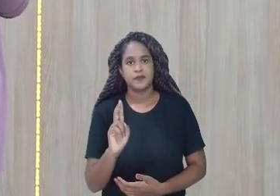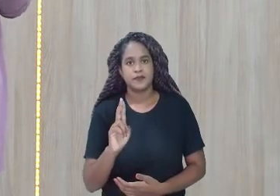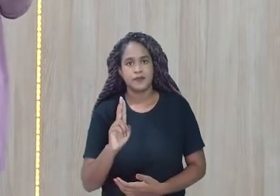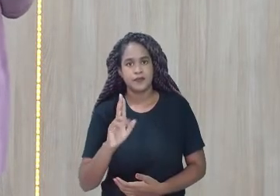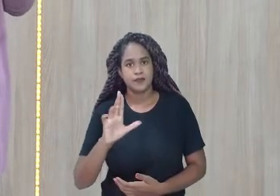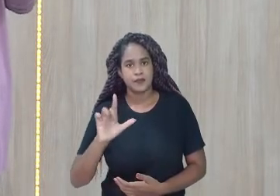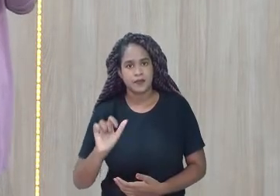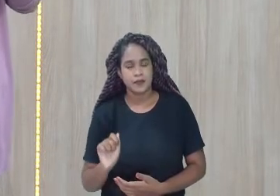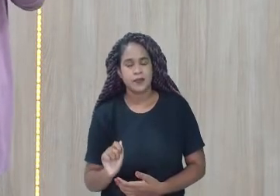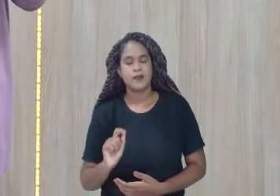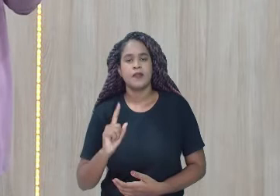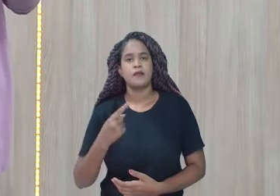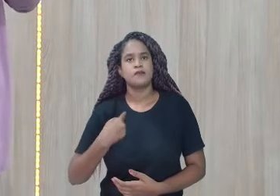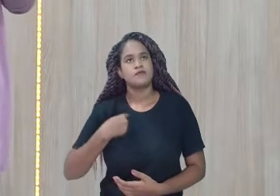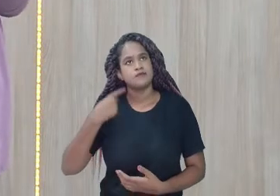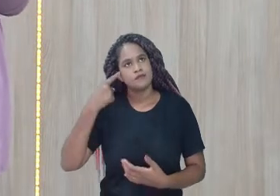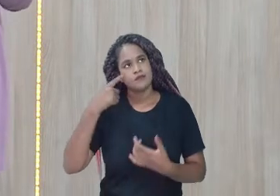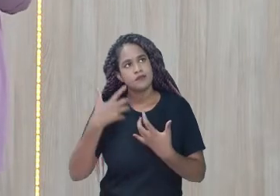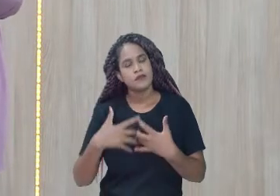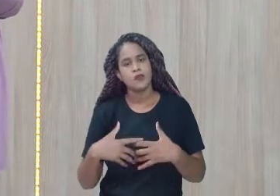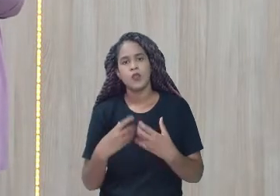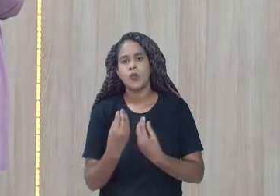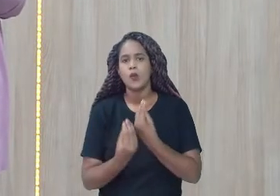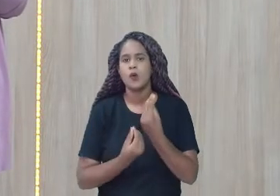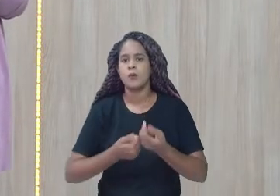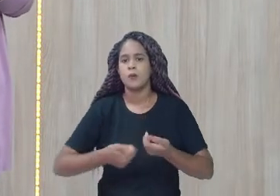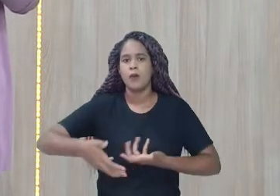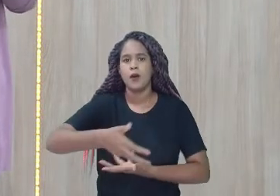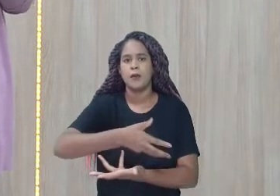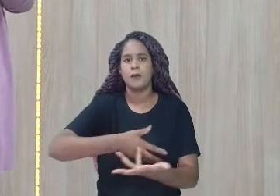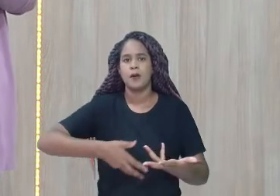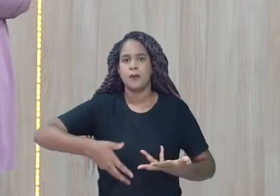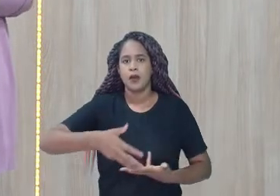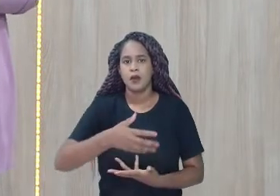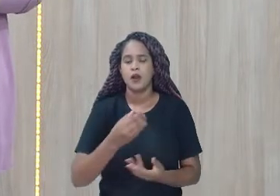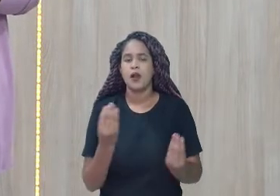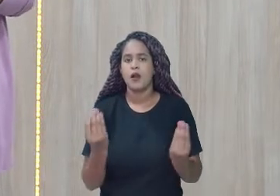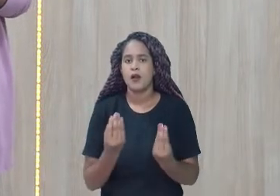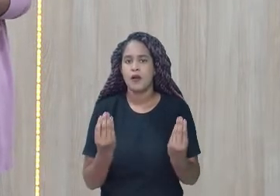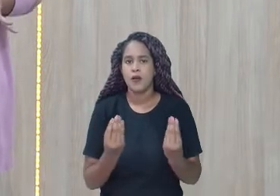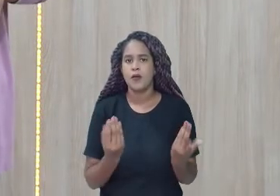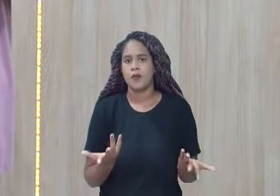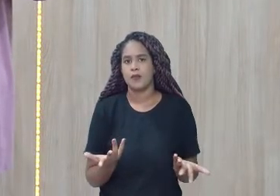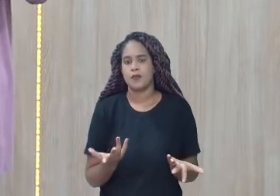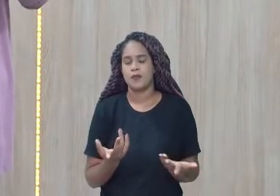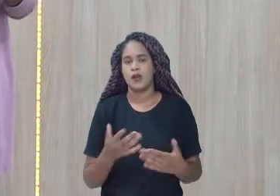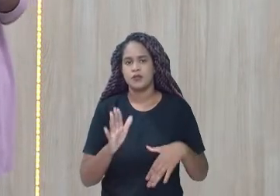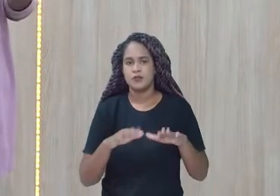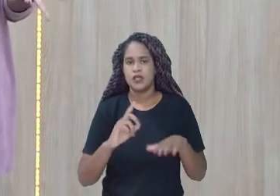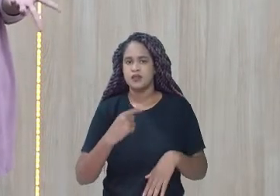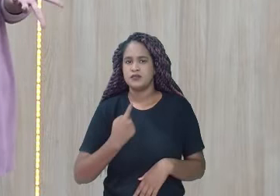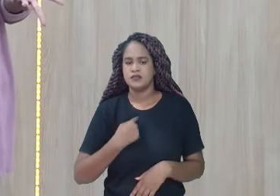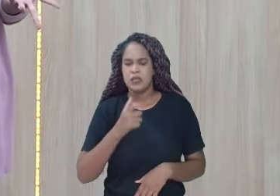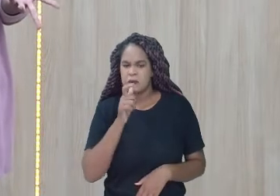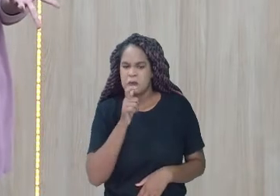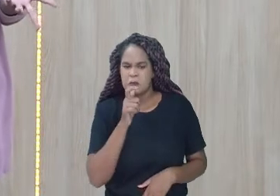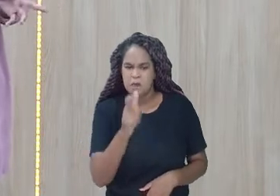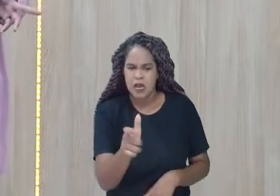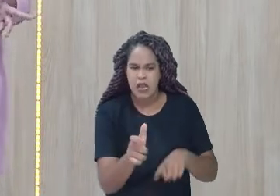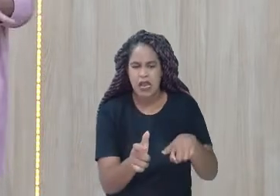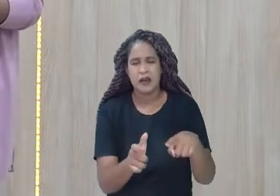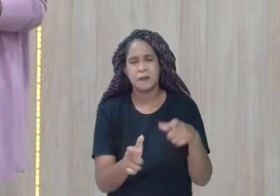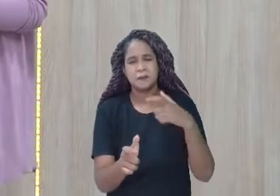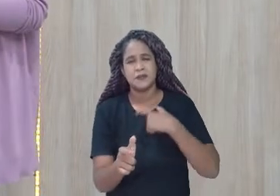em como a gente lida com o outro. Como é que a nossa fala pode magoar ou pode deixar o outro